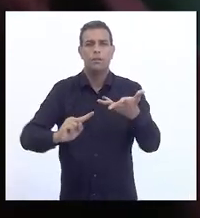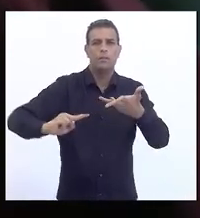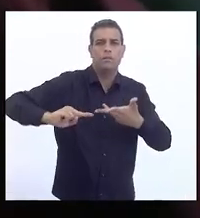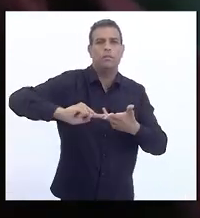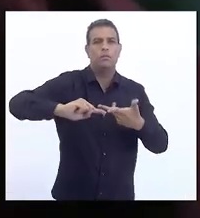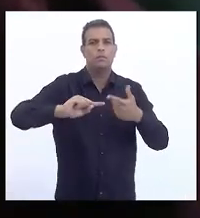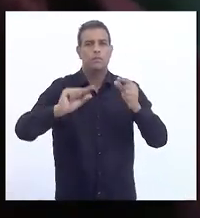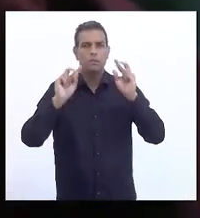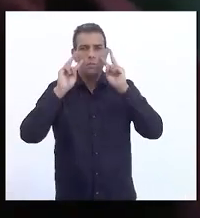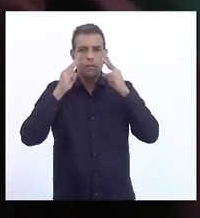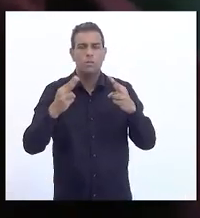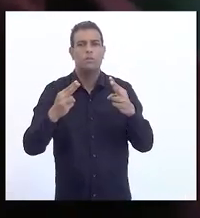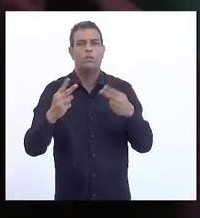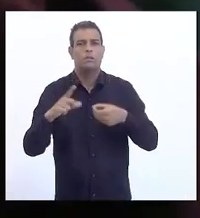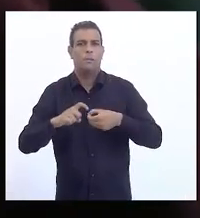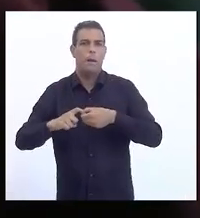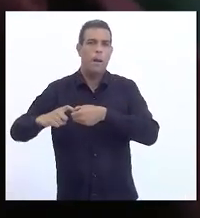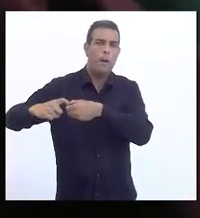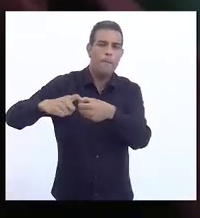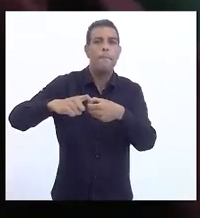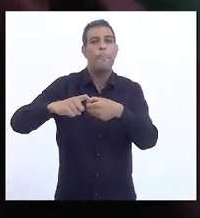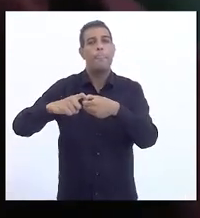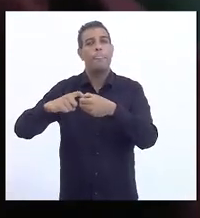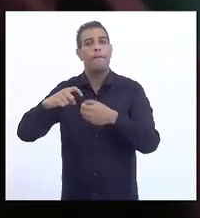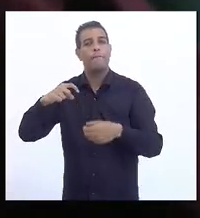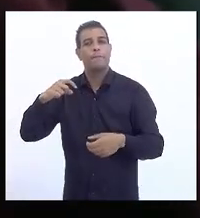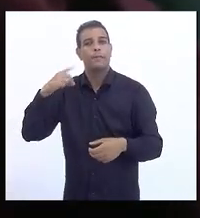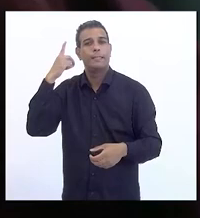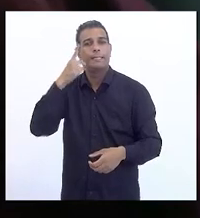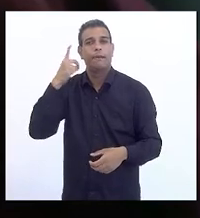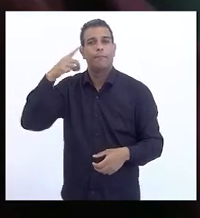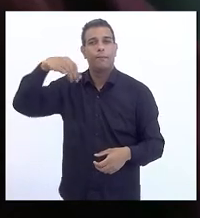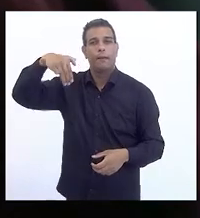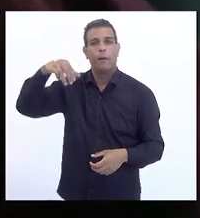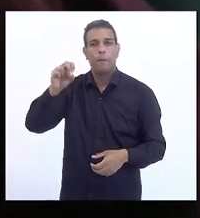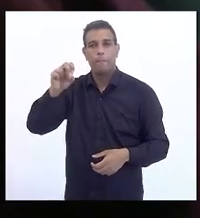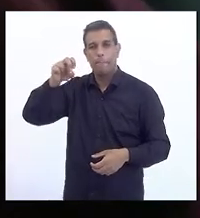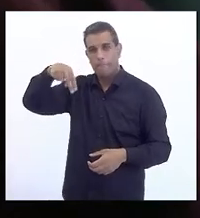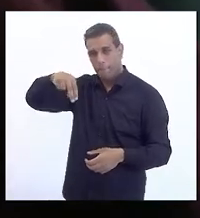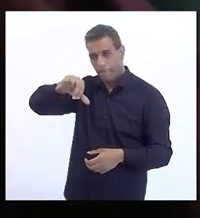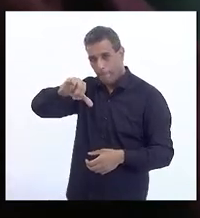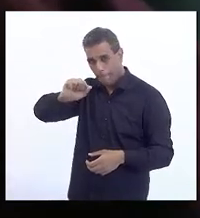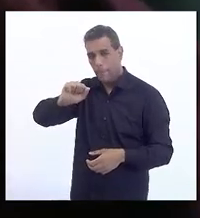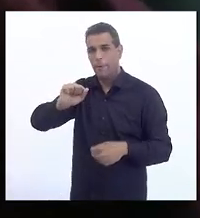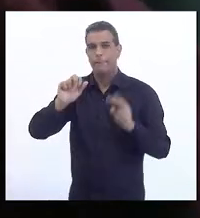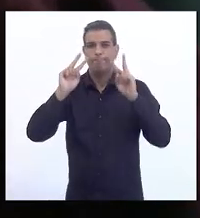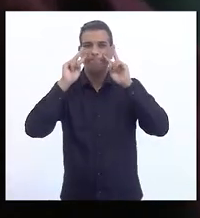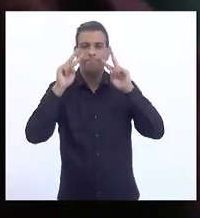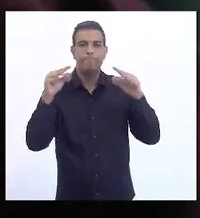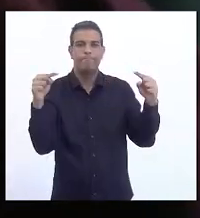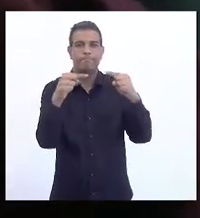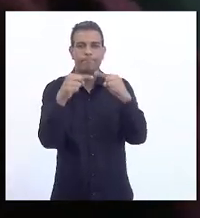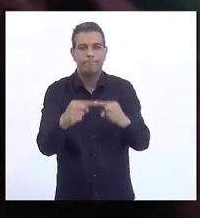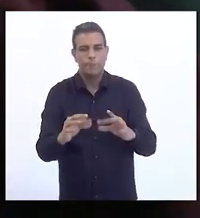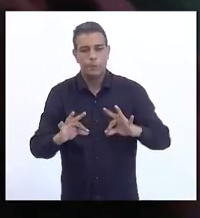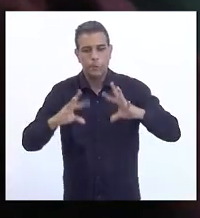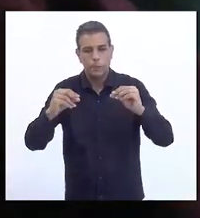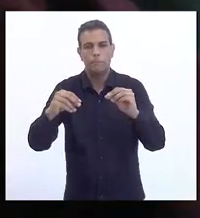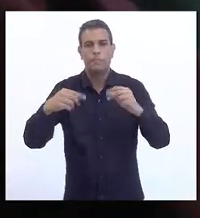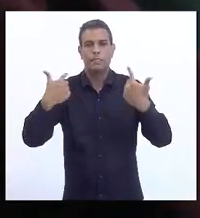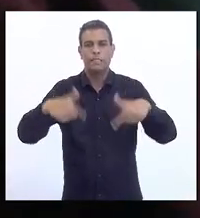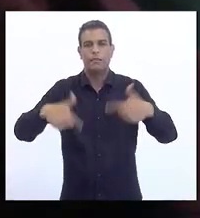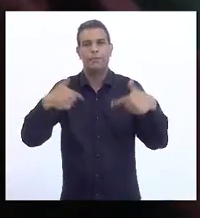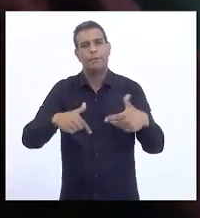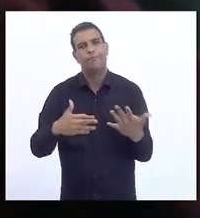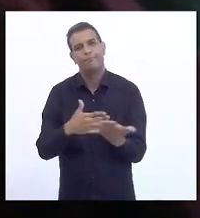agradecendo minha querida parceira Mônica Francisco, uma forte saudação ao Cindy Sama e todas as trabalhadoras